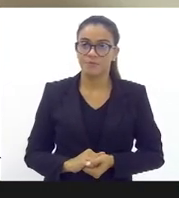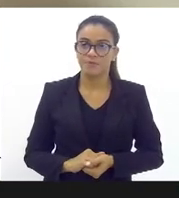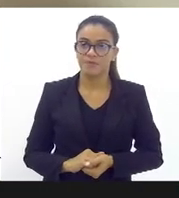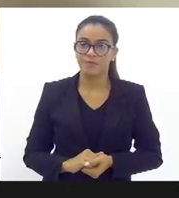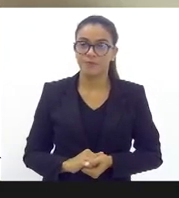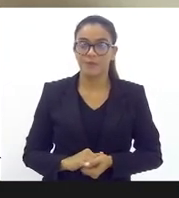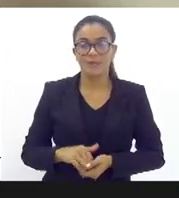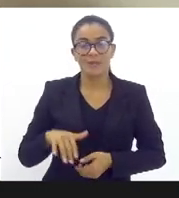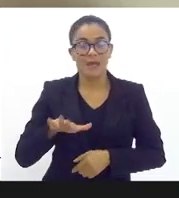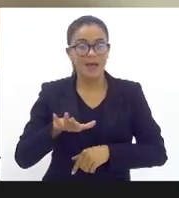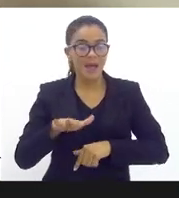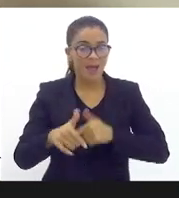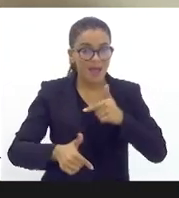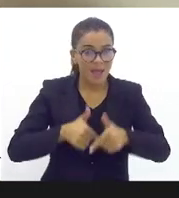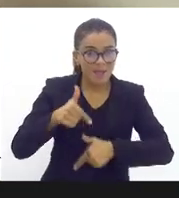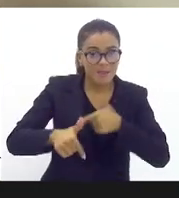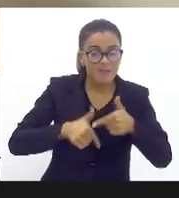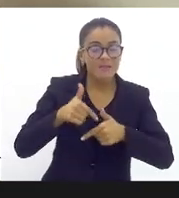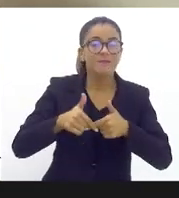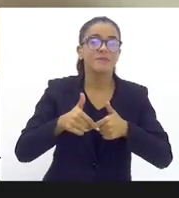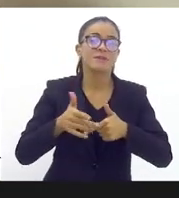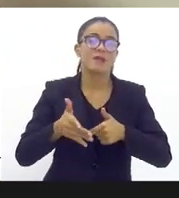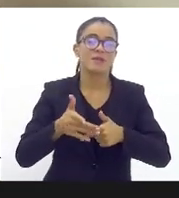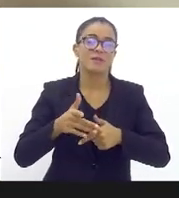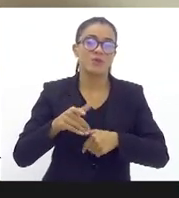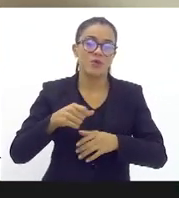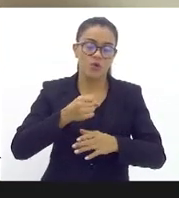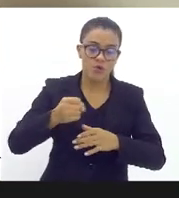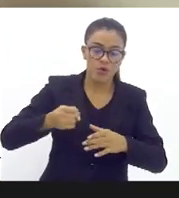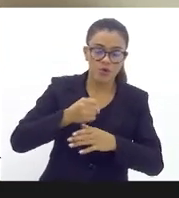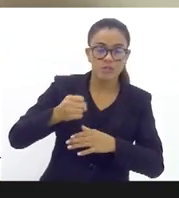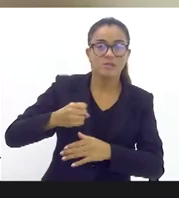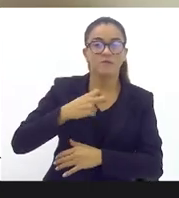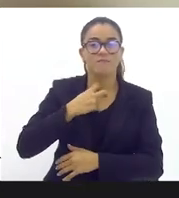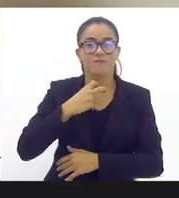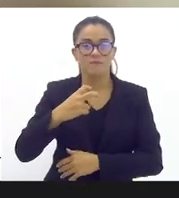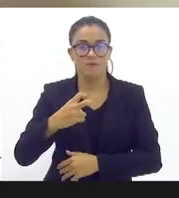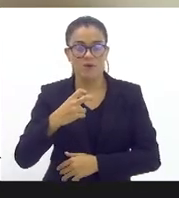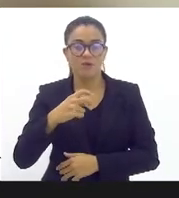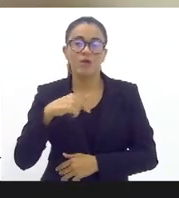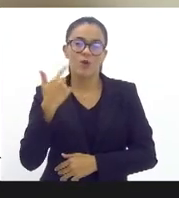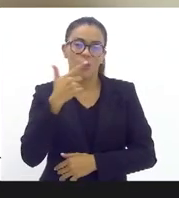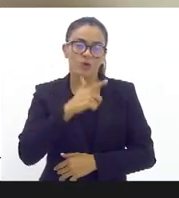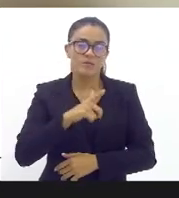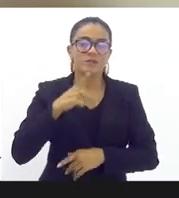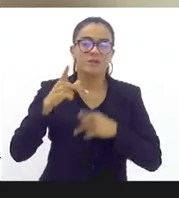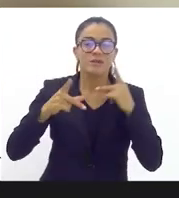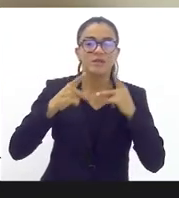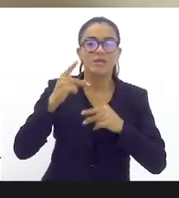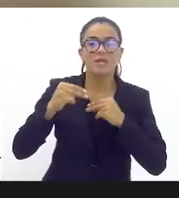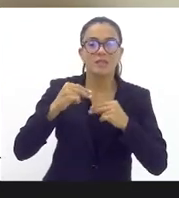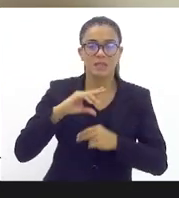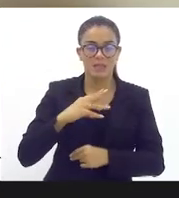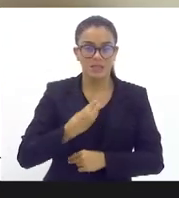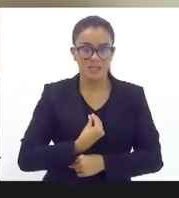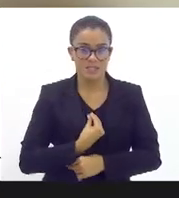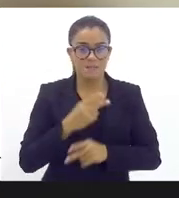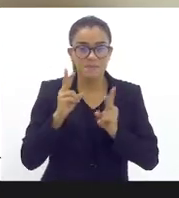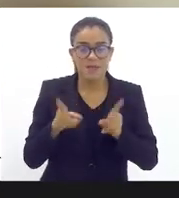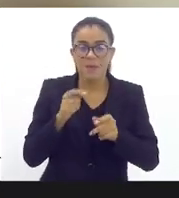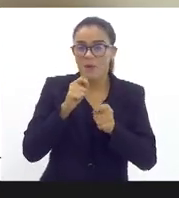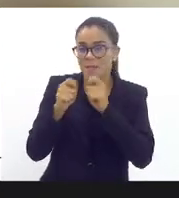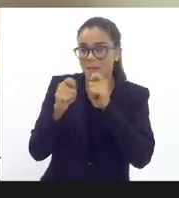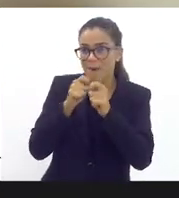Na atividade do Cozinha e Voz, nós conhecemos o pessoal do Transgarçone através da mesma reportagem que a